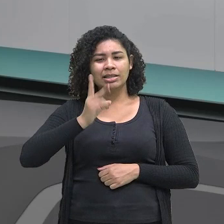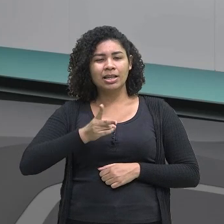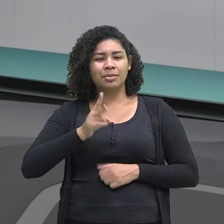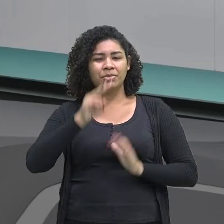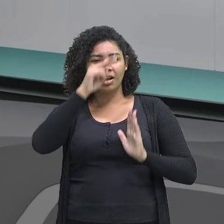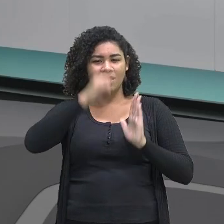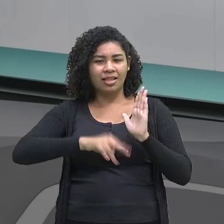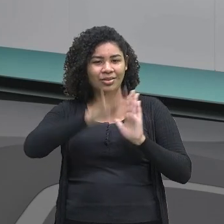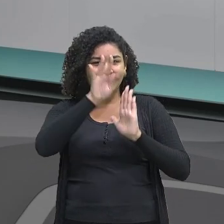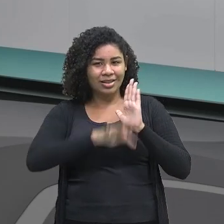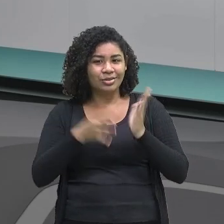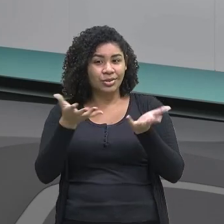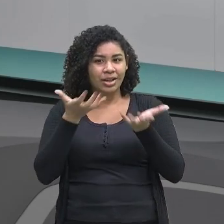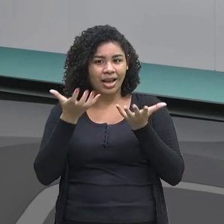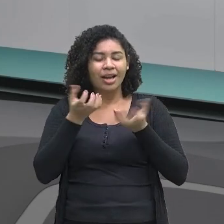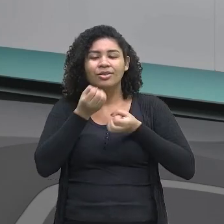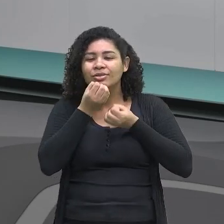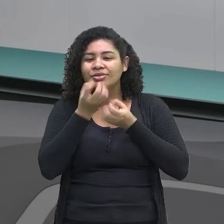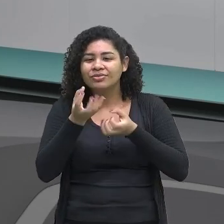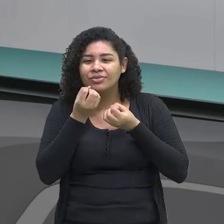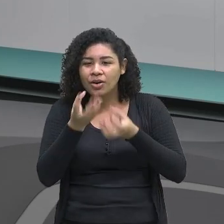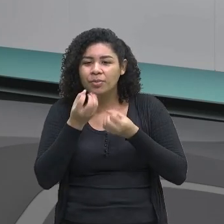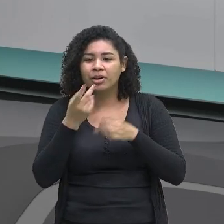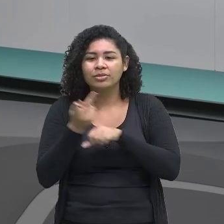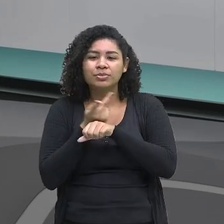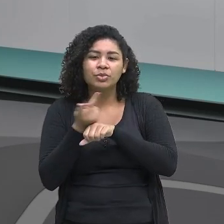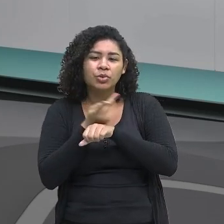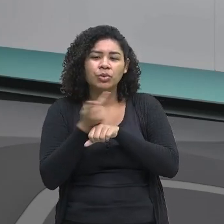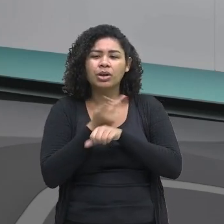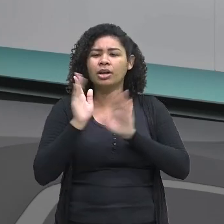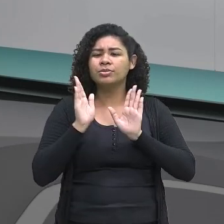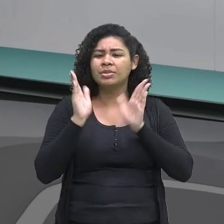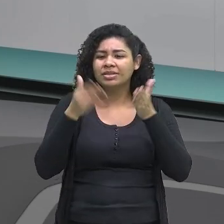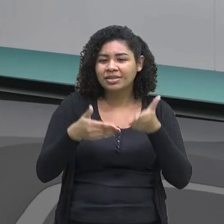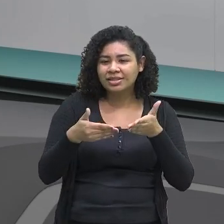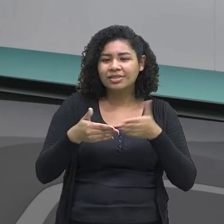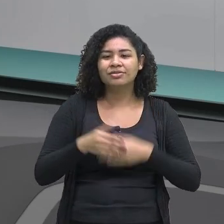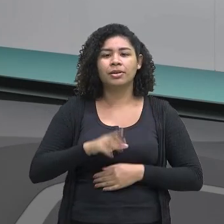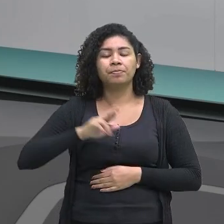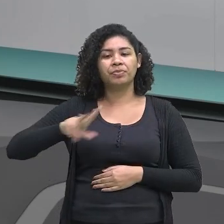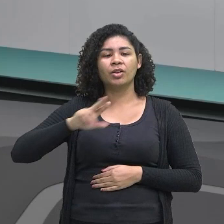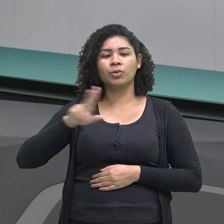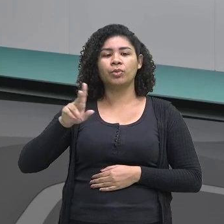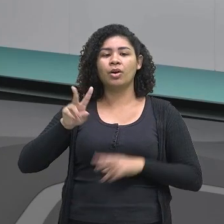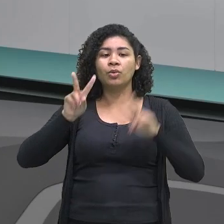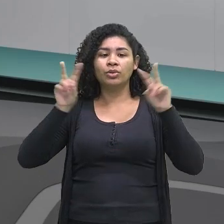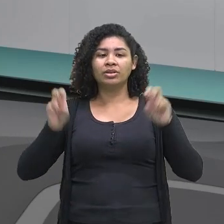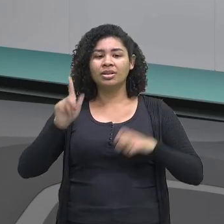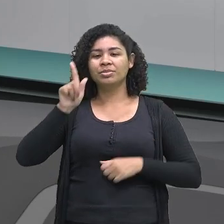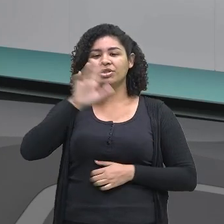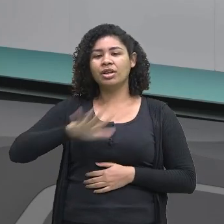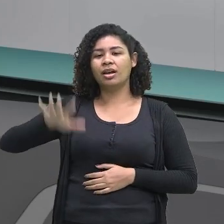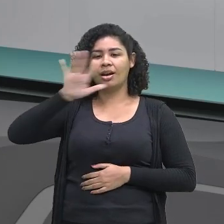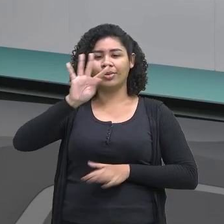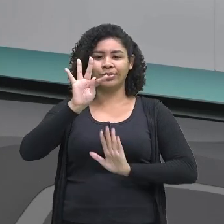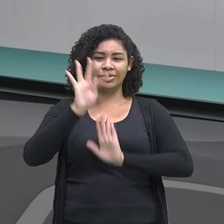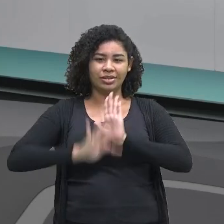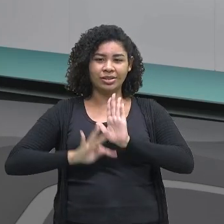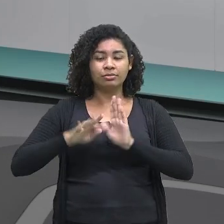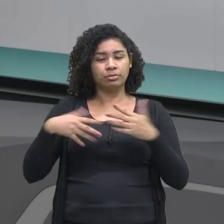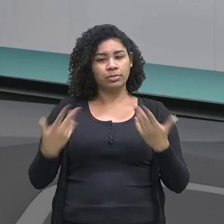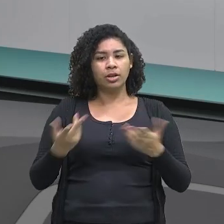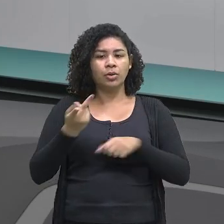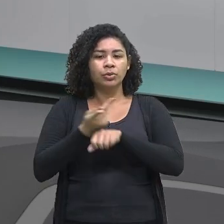essas informações, uma informação específica e não a ideia central do texto, eu estou usando